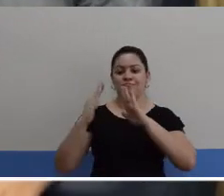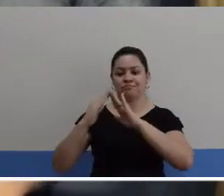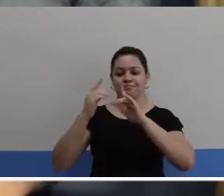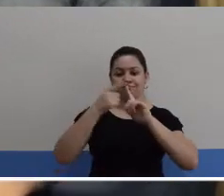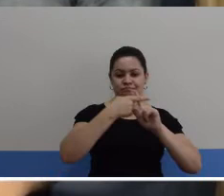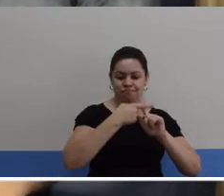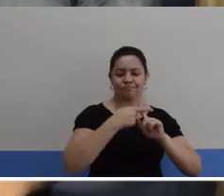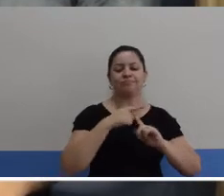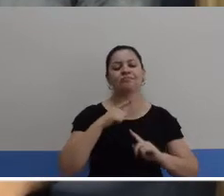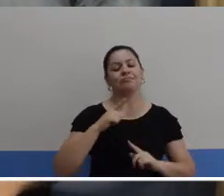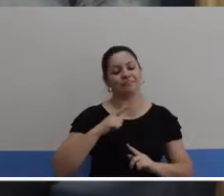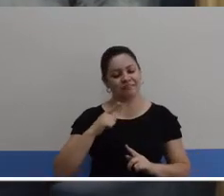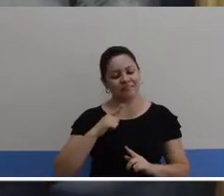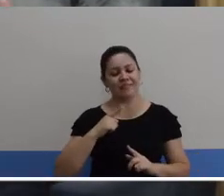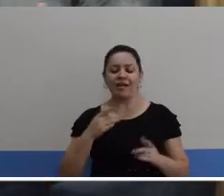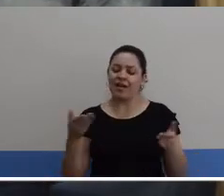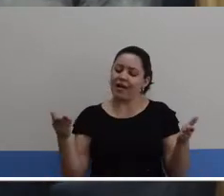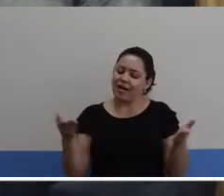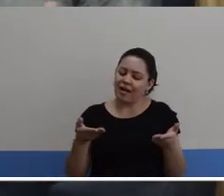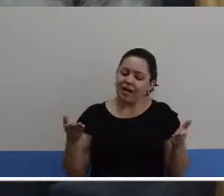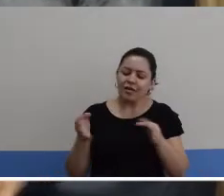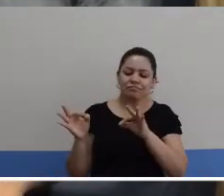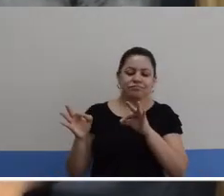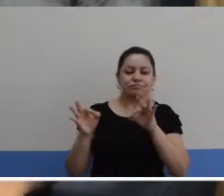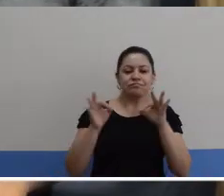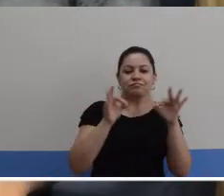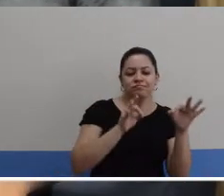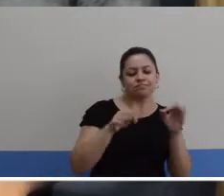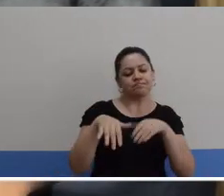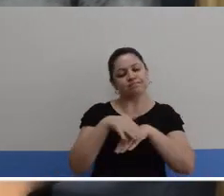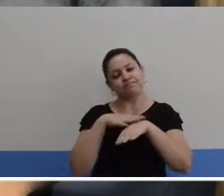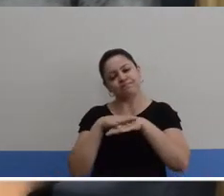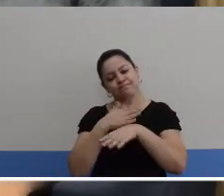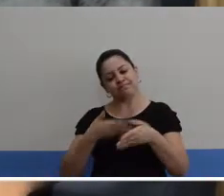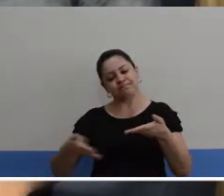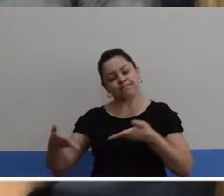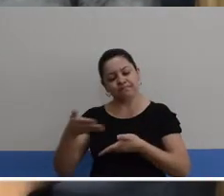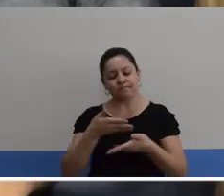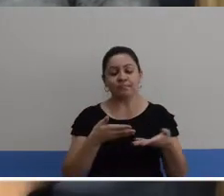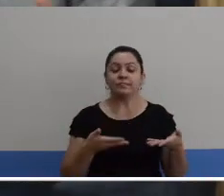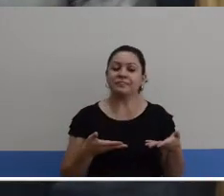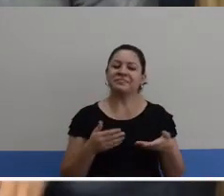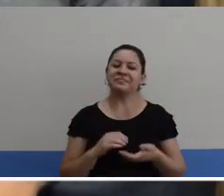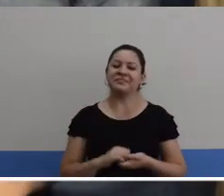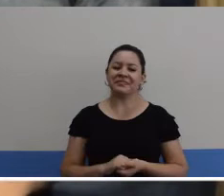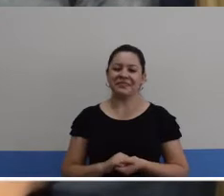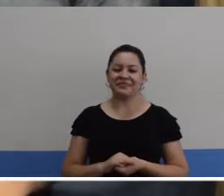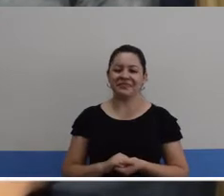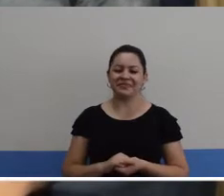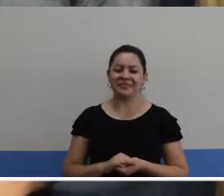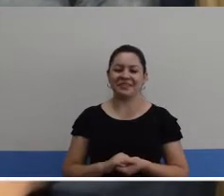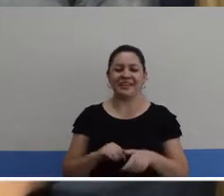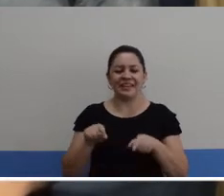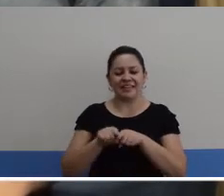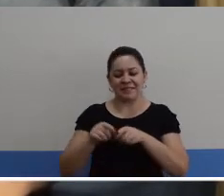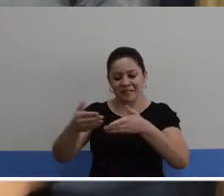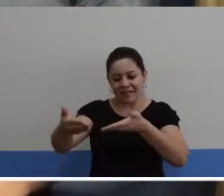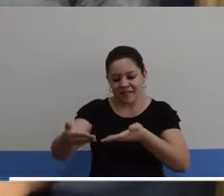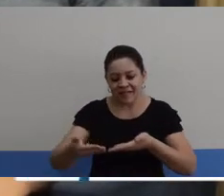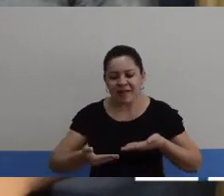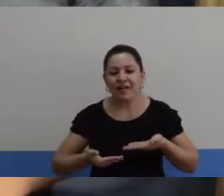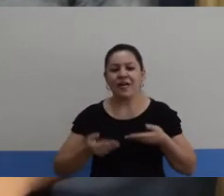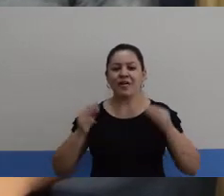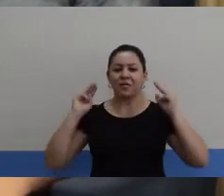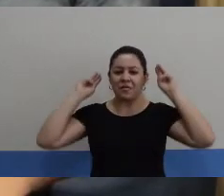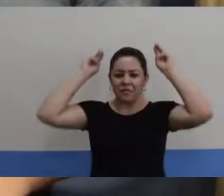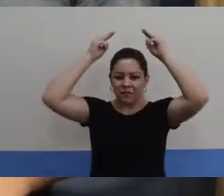neste momento para conversarmos sobre o Sínodo dos Bispos. E nesse início eu acolho também o nosso bispo,